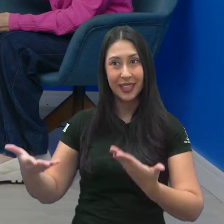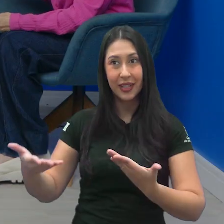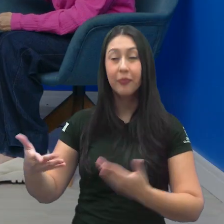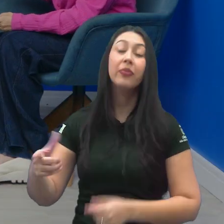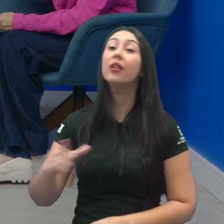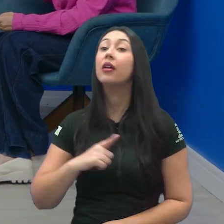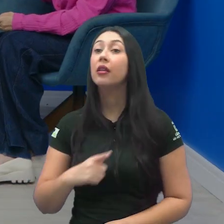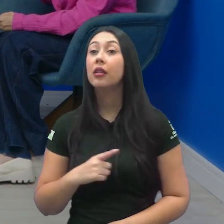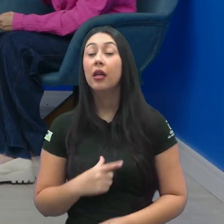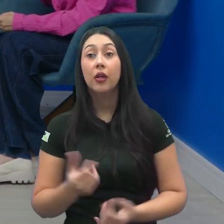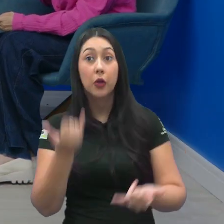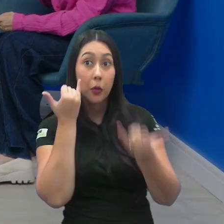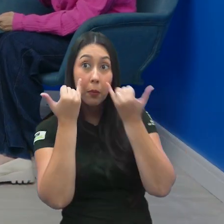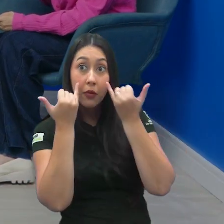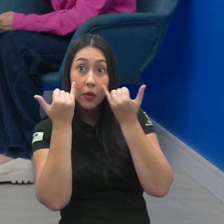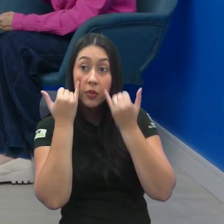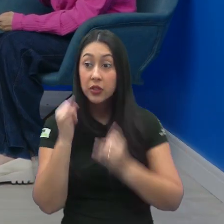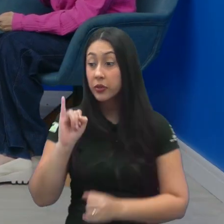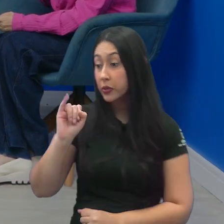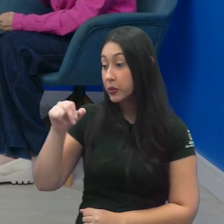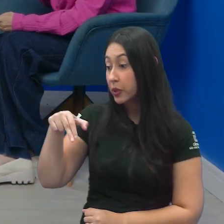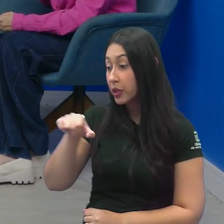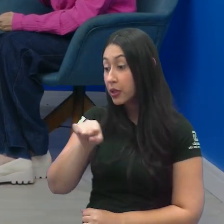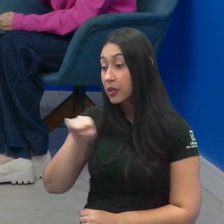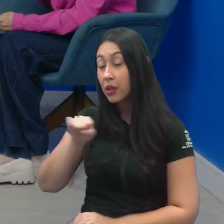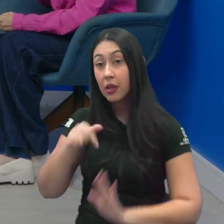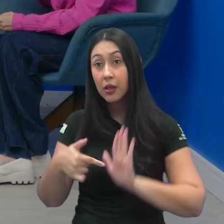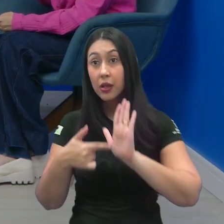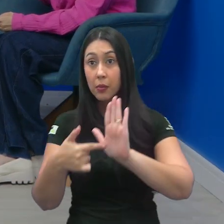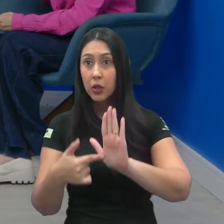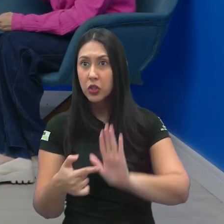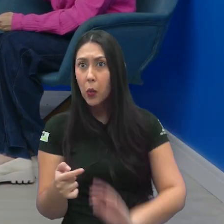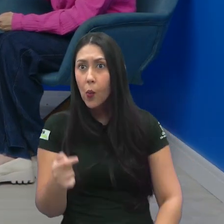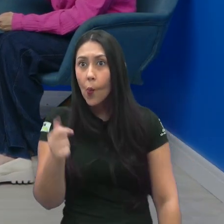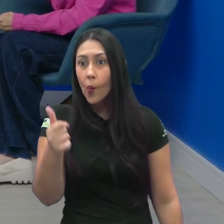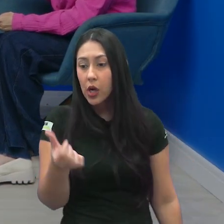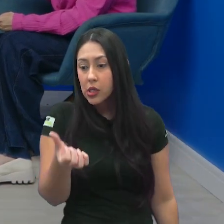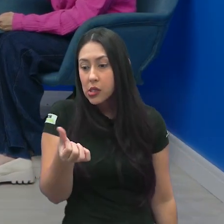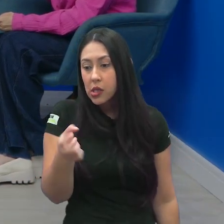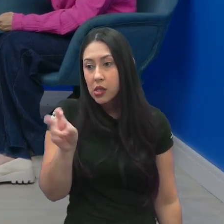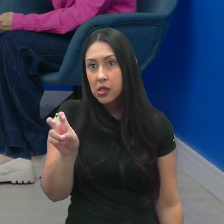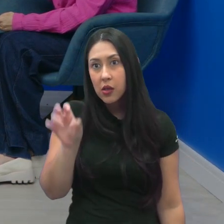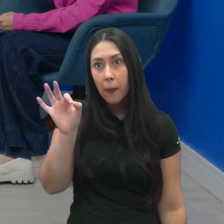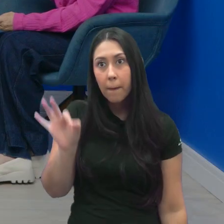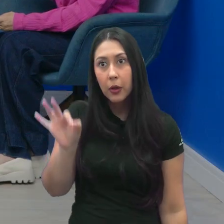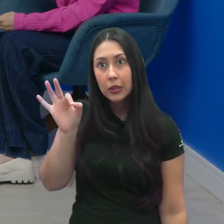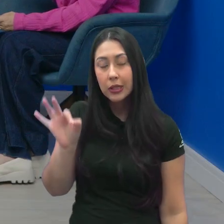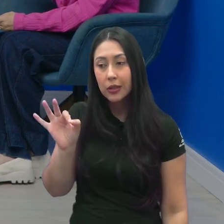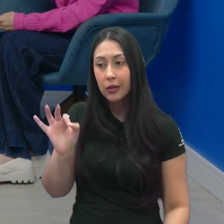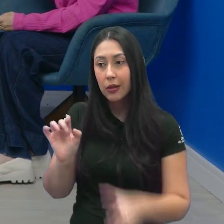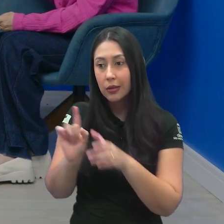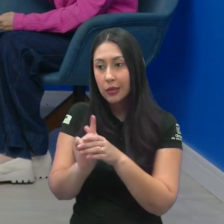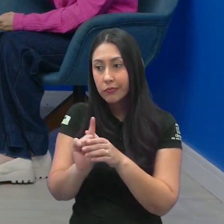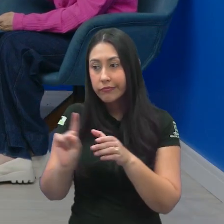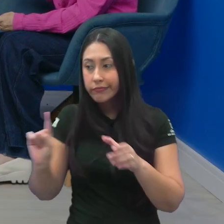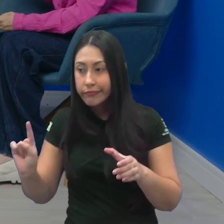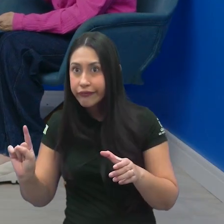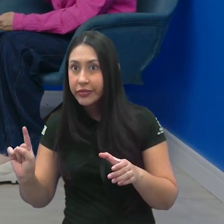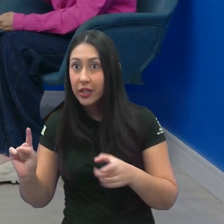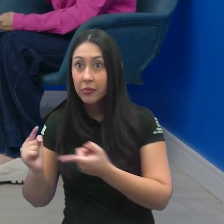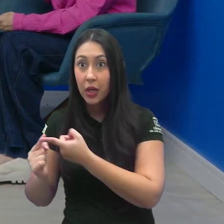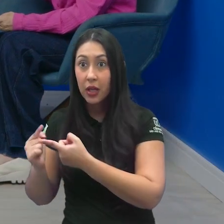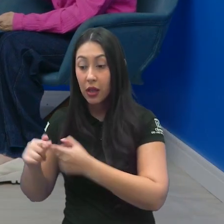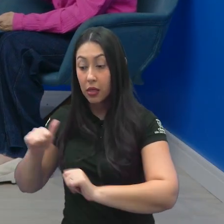professor, em relação a isso. Tem um dado aqui do INSS, né, que mostra que quase 65% dos afastamentos por ansiedade